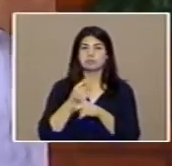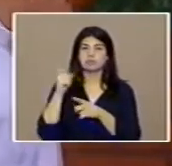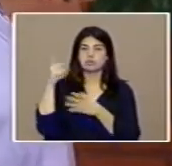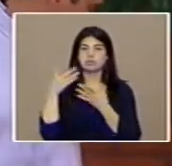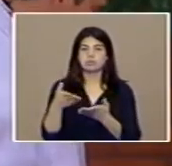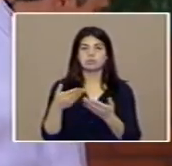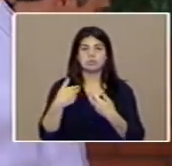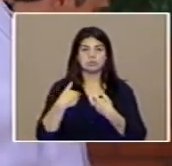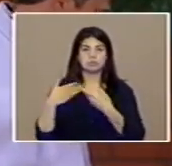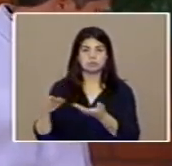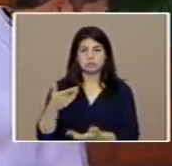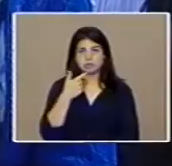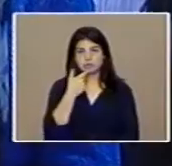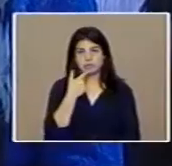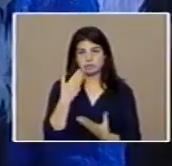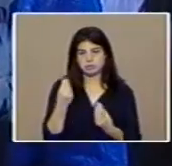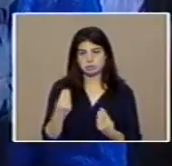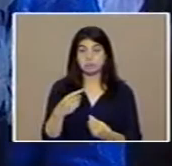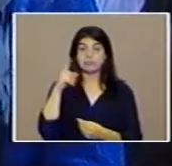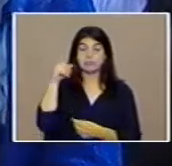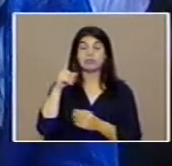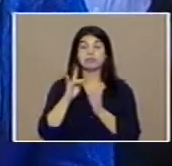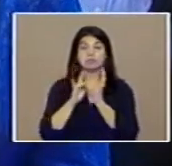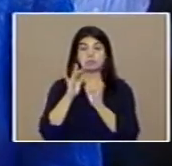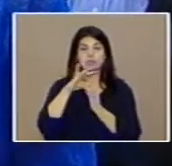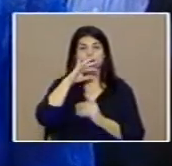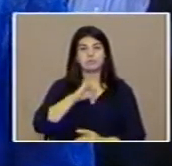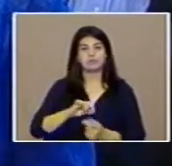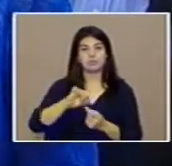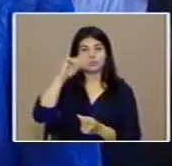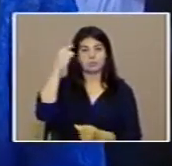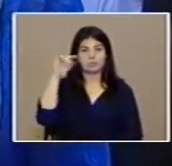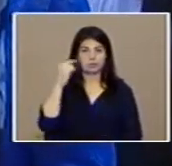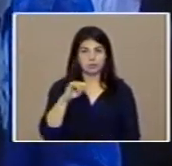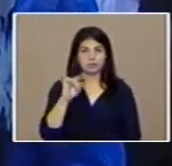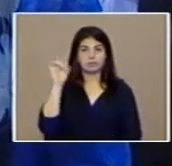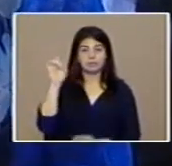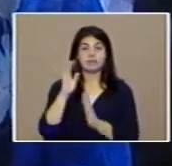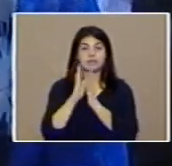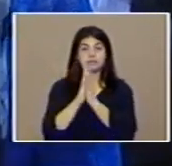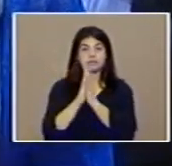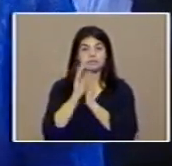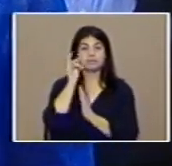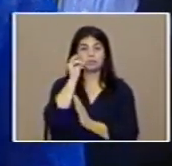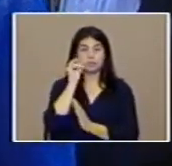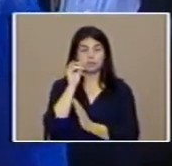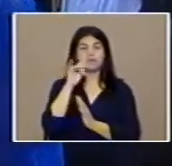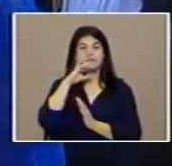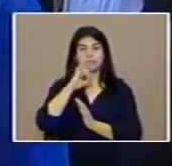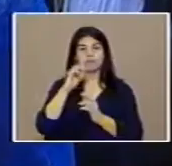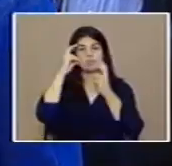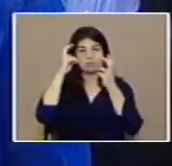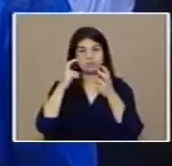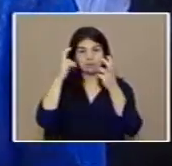glória Senhor Jesus Cristo filho unigênito Senhor Deus Cordeiro de Deus e